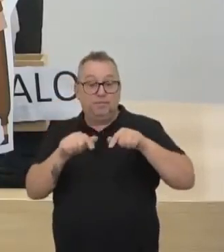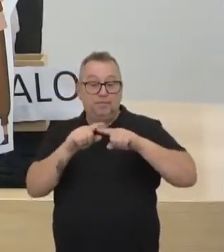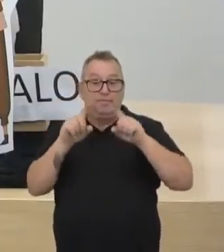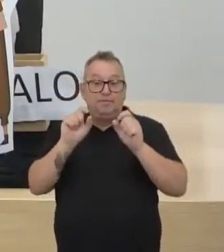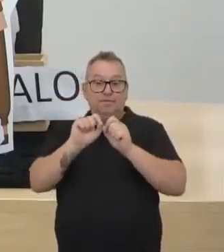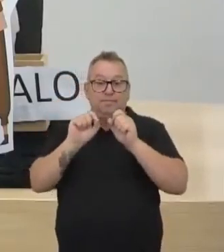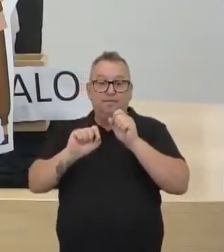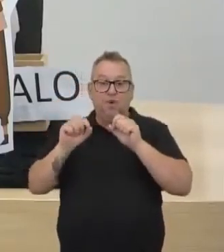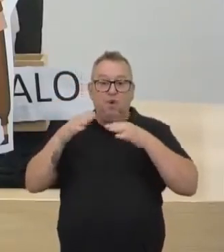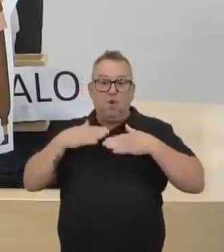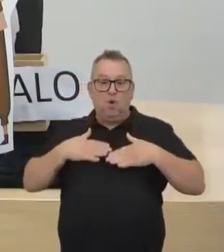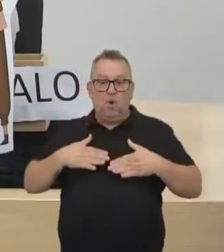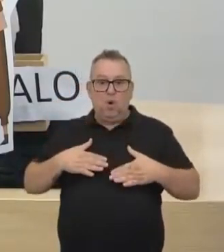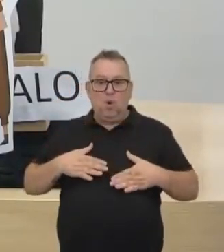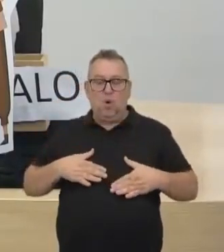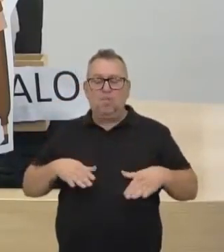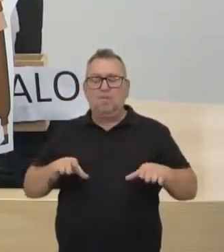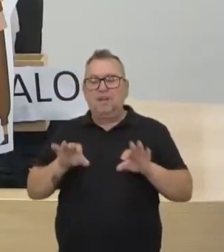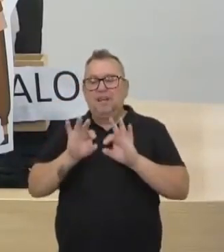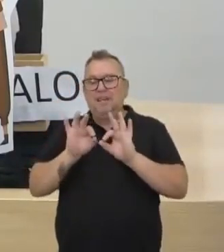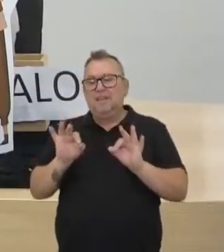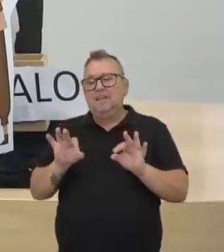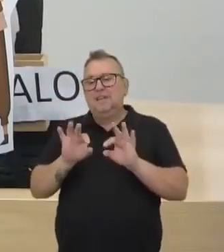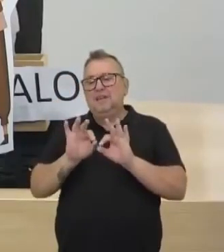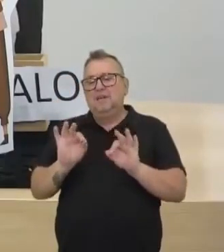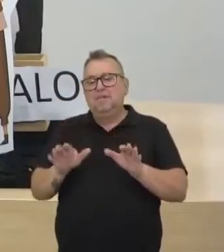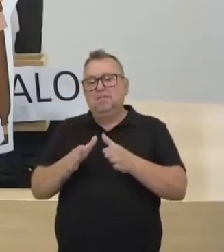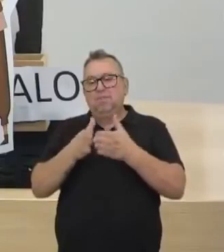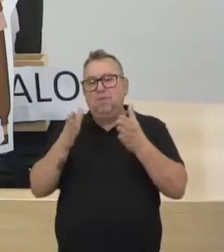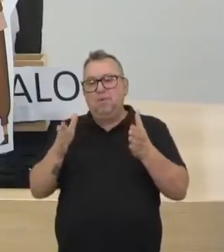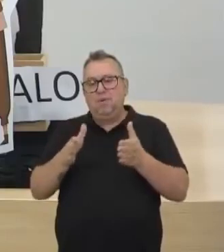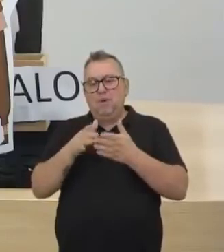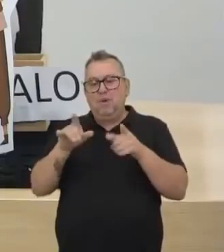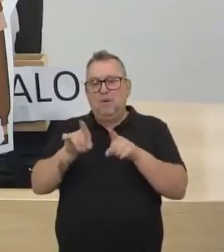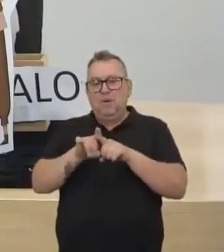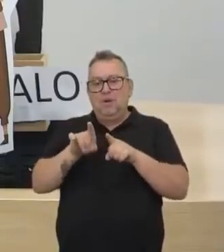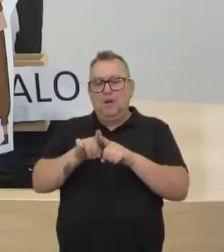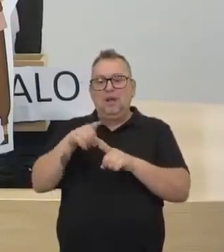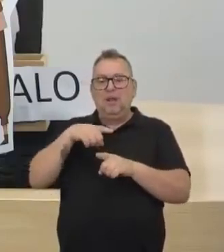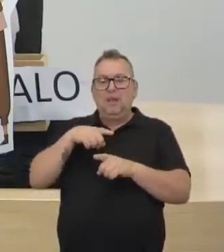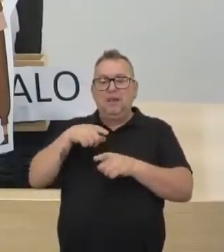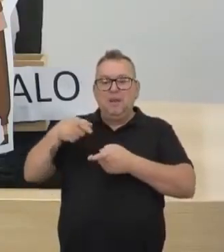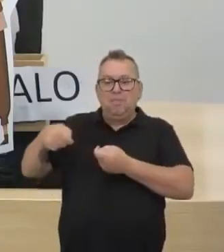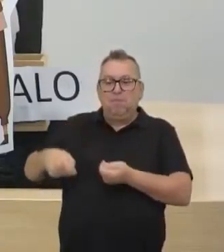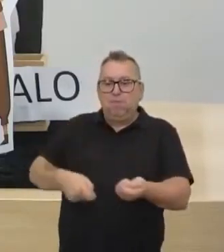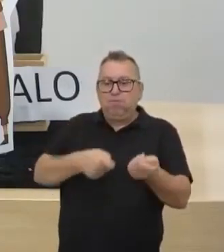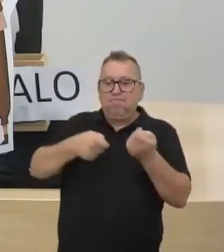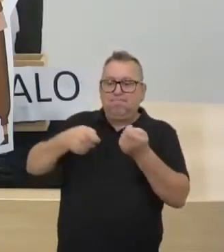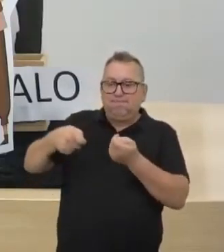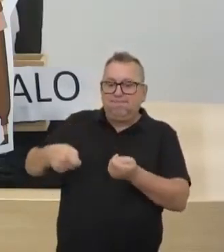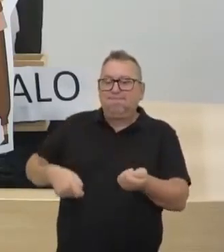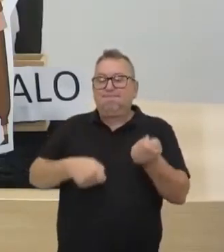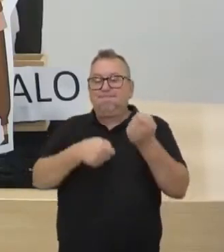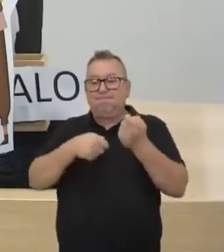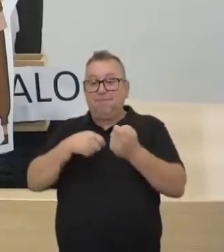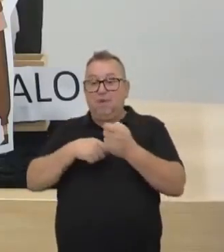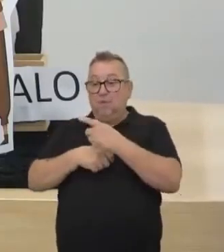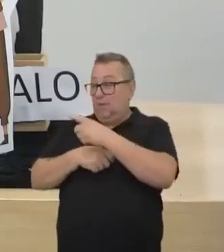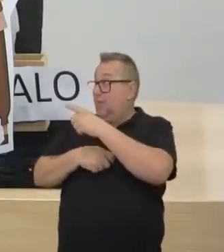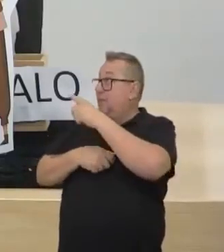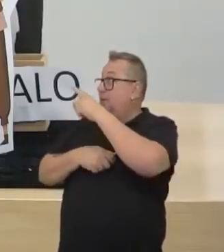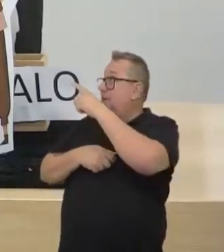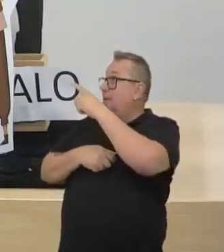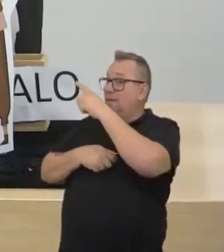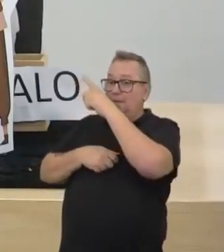vestidos com roupa bem mais rústica, inclusive alguns deles estão segurando pás, enxadas, está bem? Então esses são os